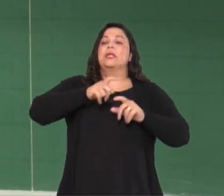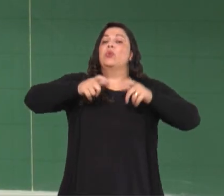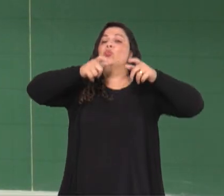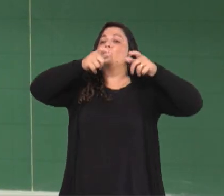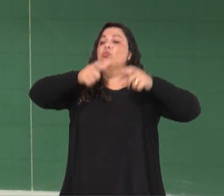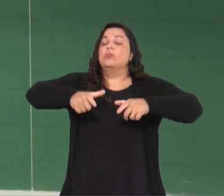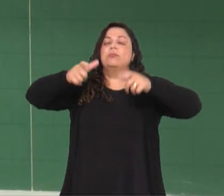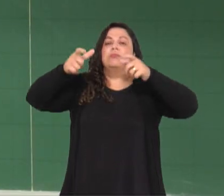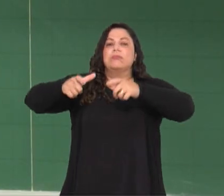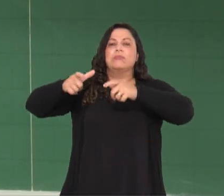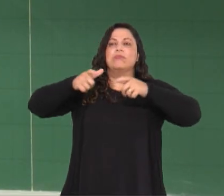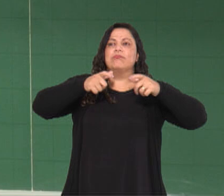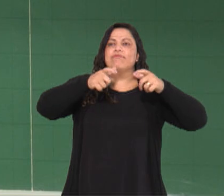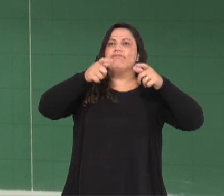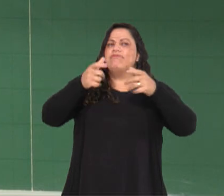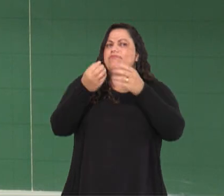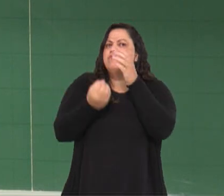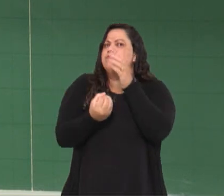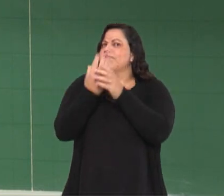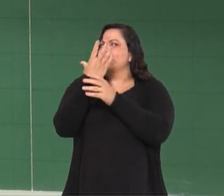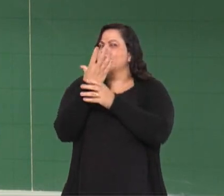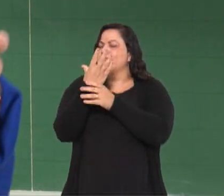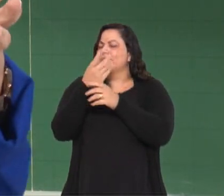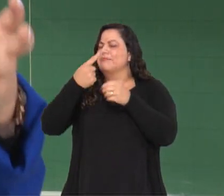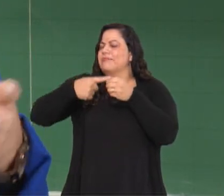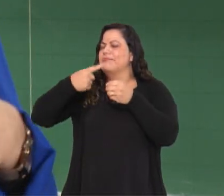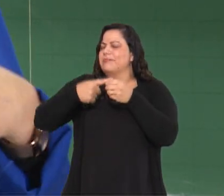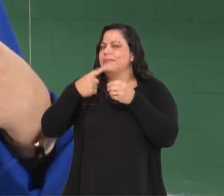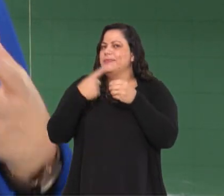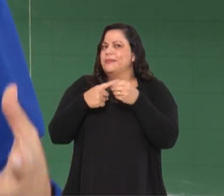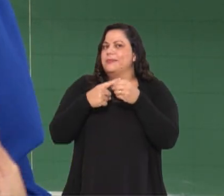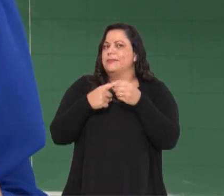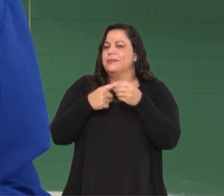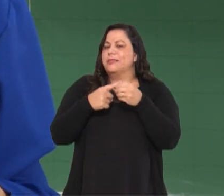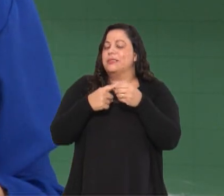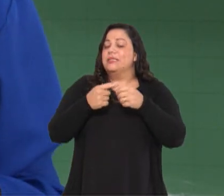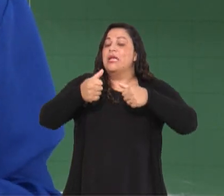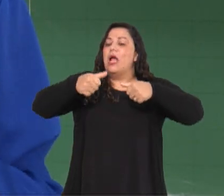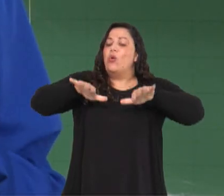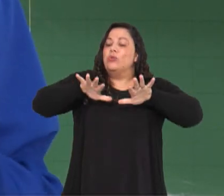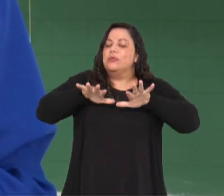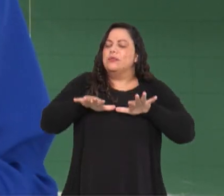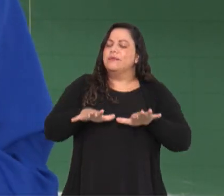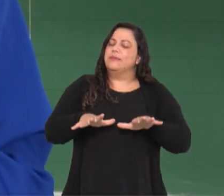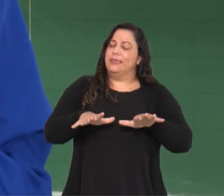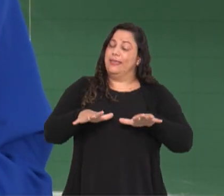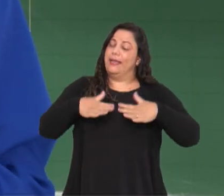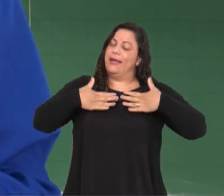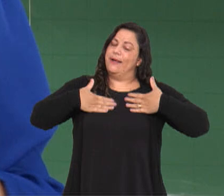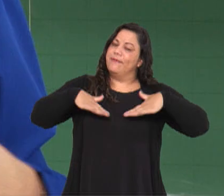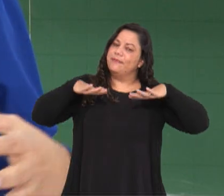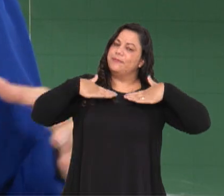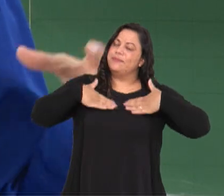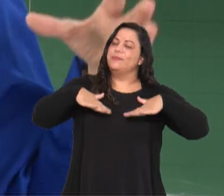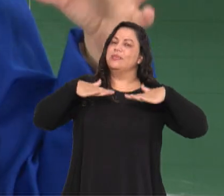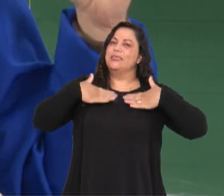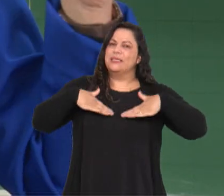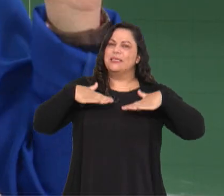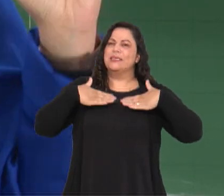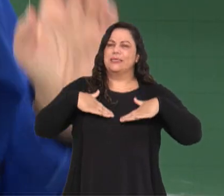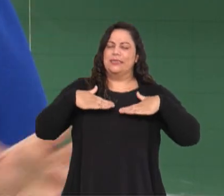que deram origem às cidades. O que eram esses pousos? É onde os tropeiros ficavam, né, na região do Segundo